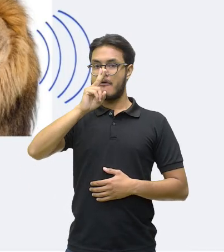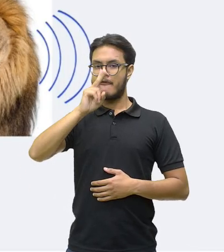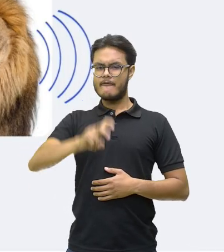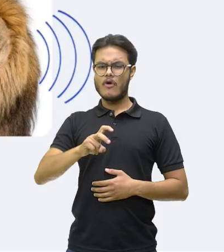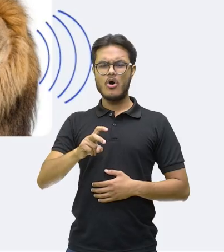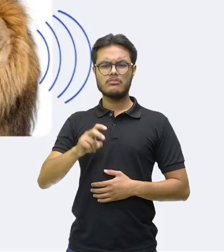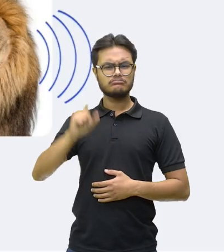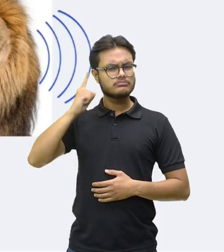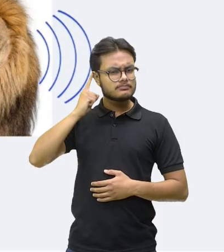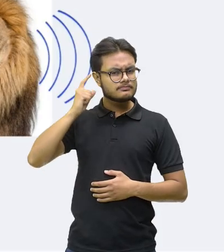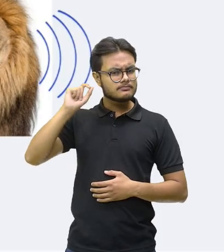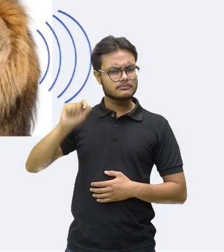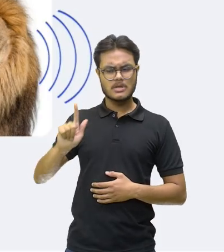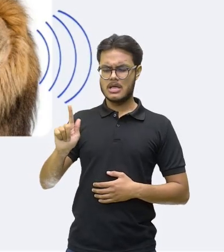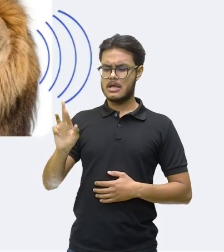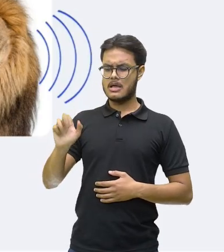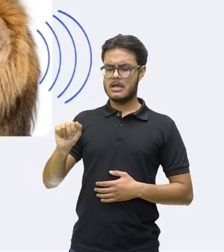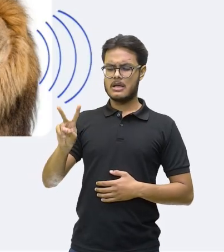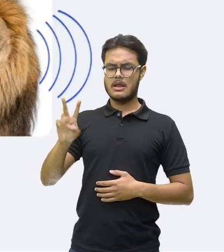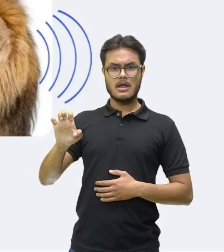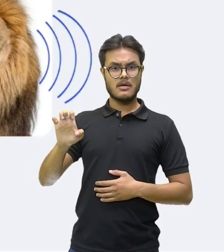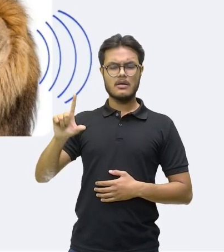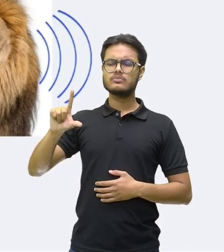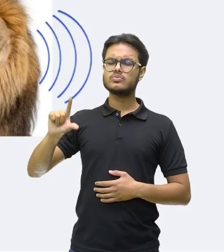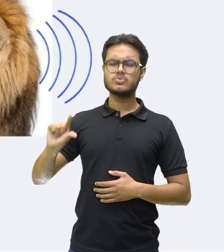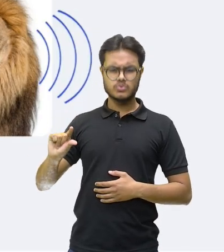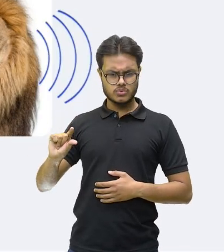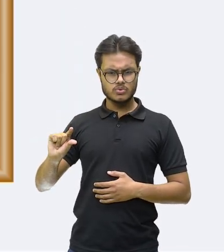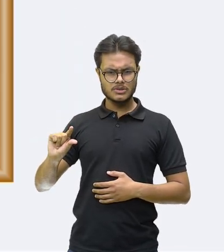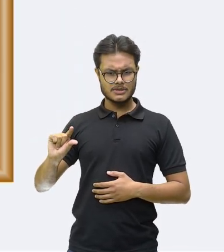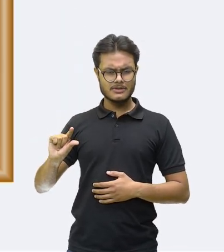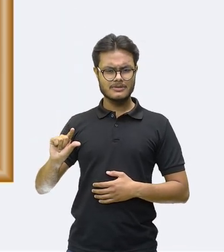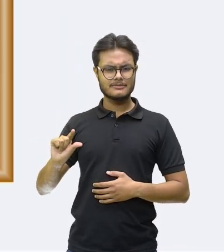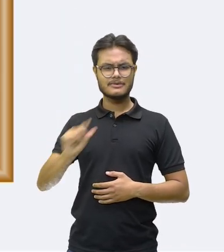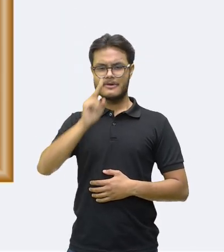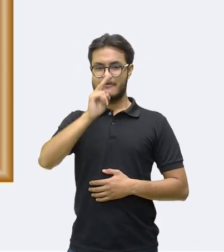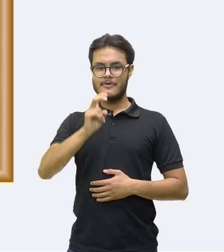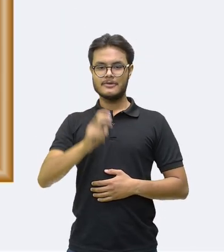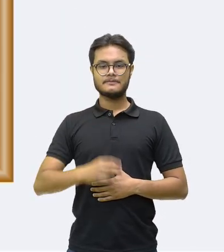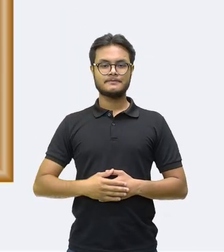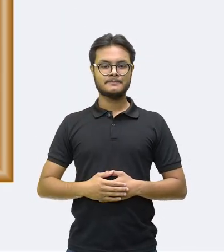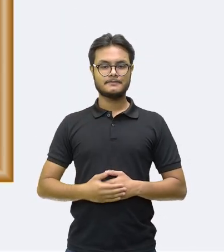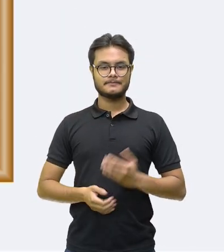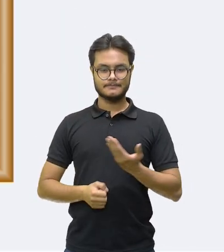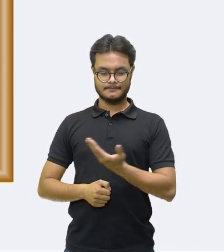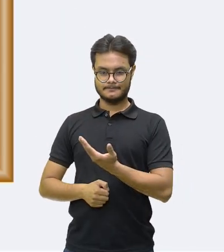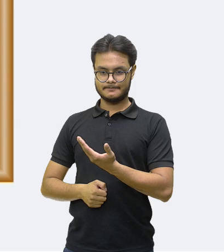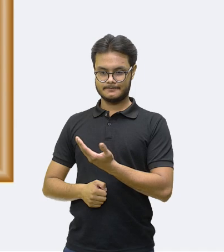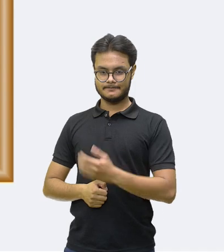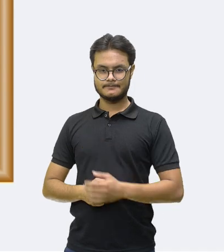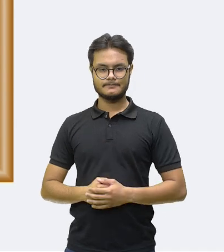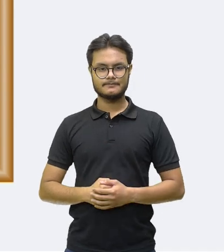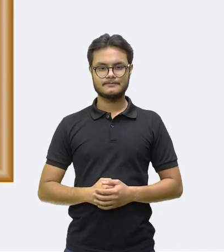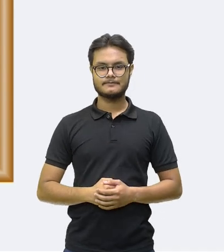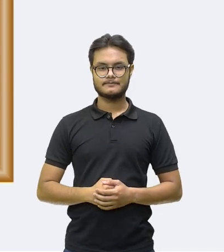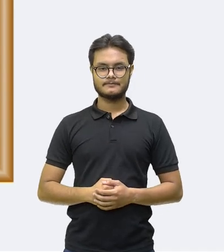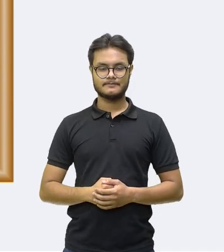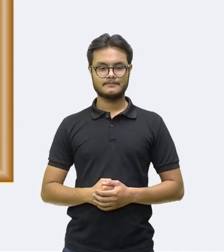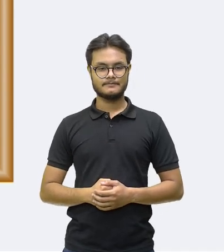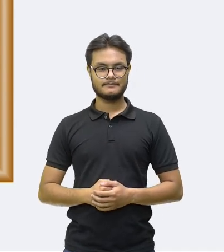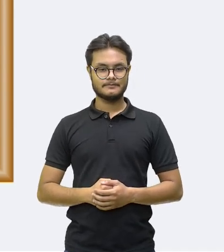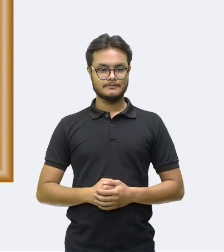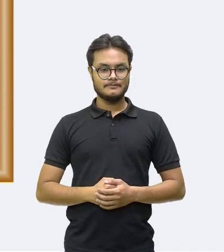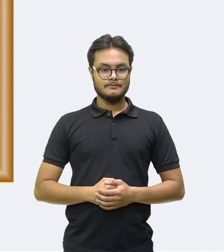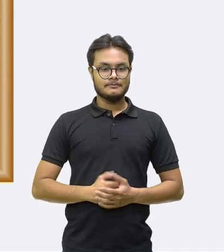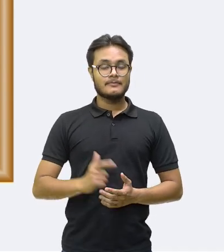intensidade alta, som grave, é o som baixo, né? Baixa frequência, lembra isso também, meu aluno, tá tá certo? Outra coisa importante, claro,